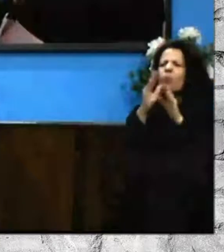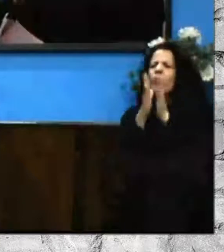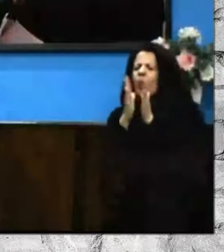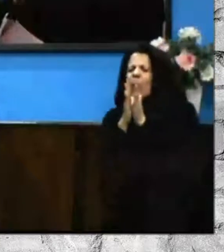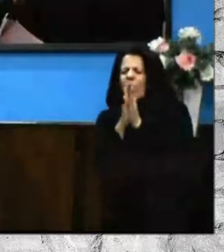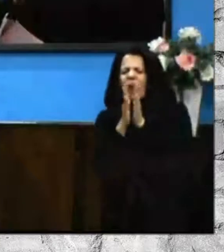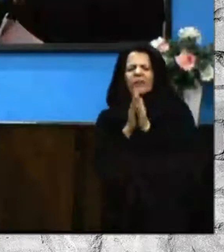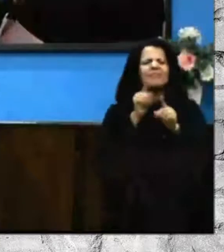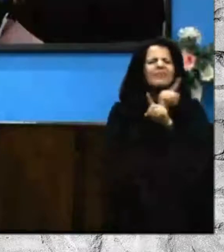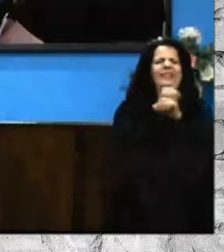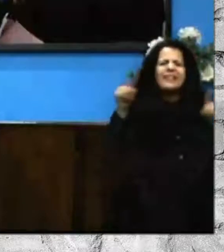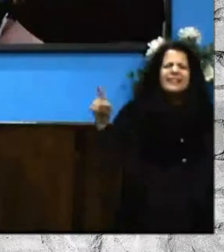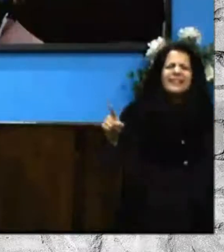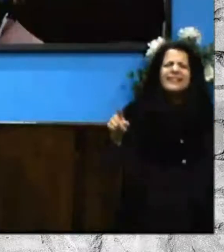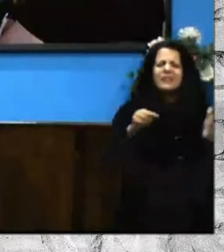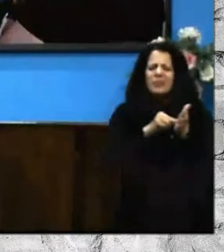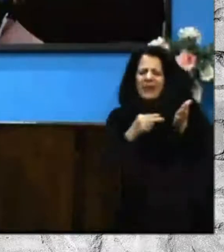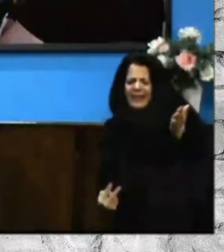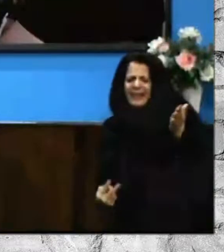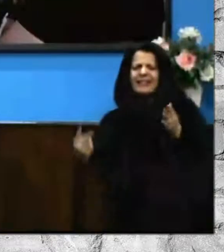que não entreis em tentação.